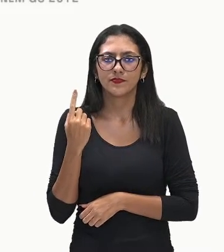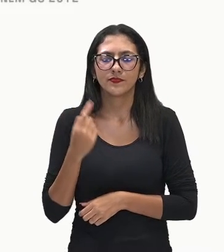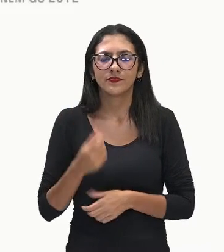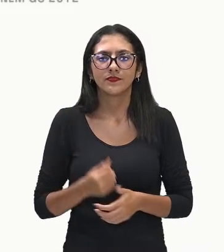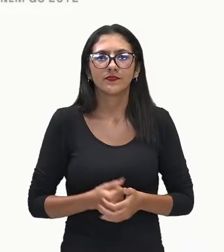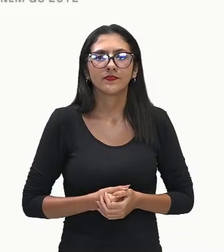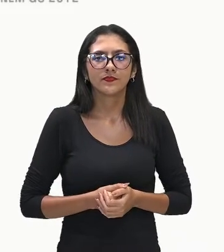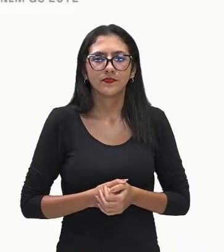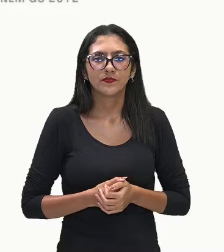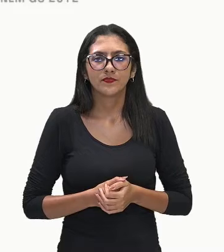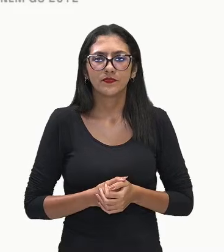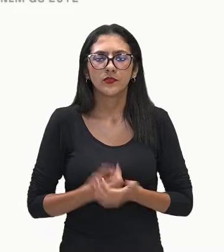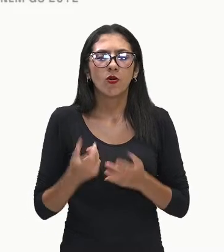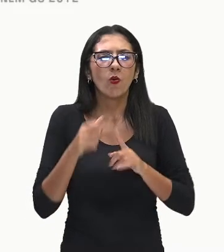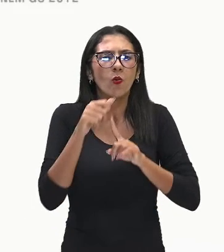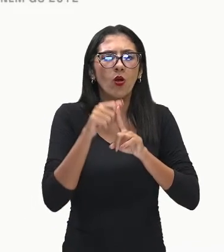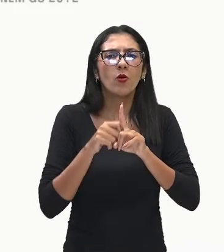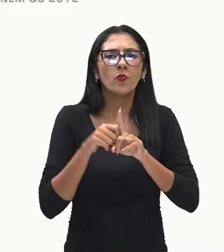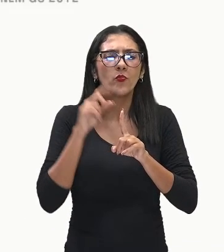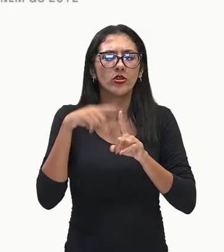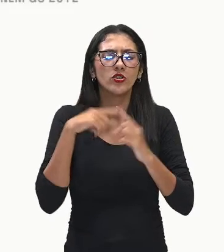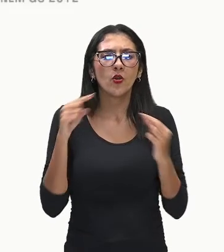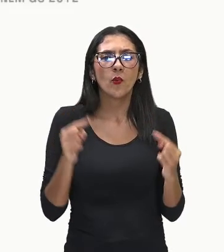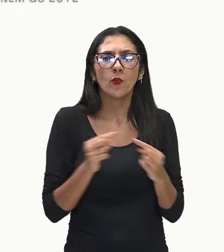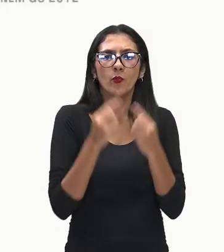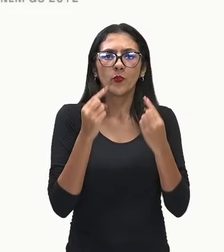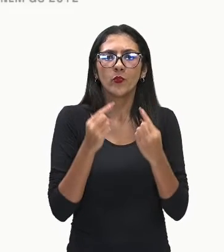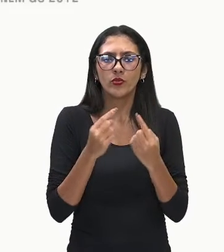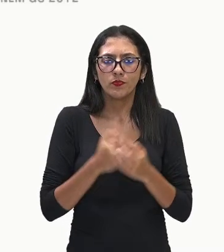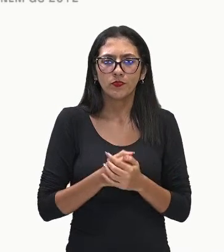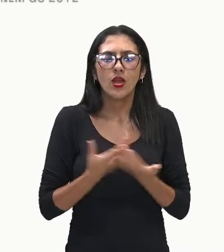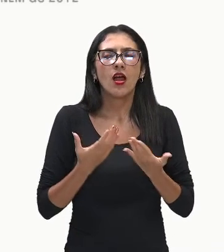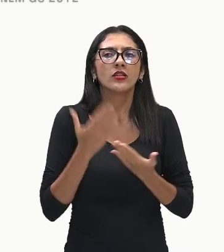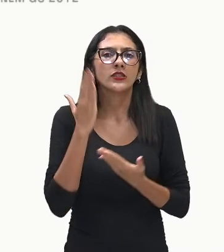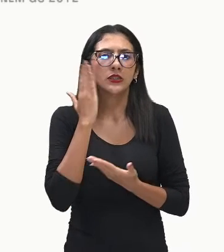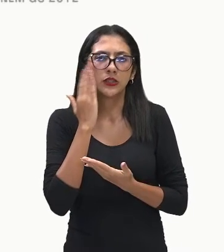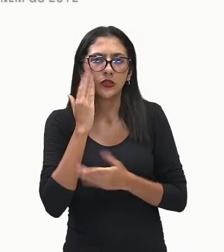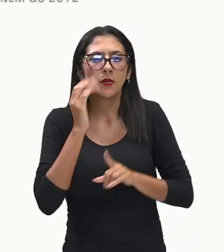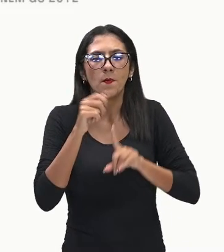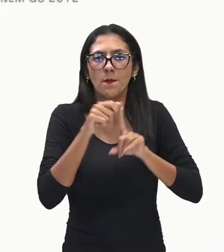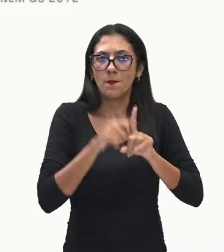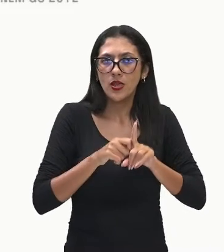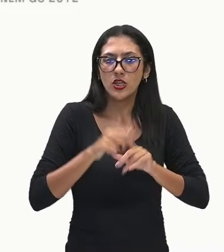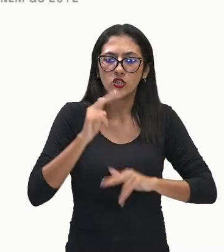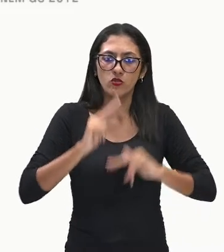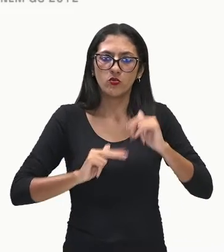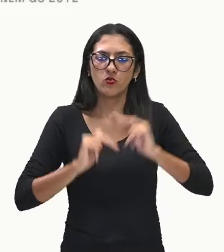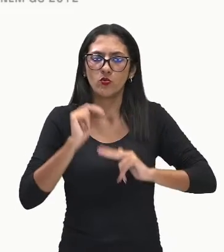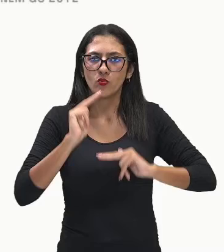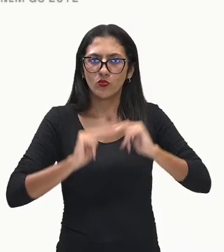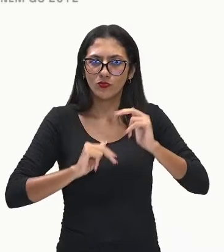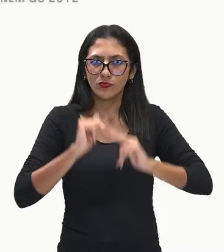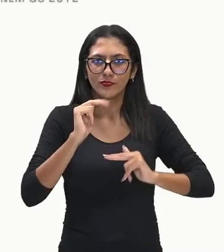Que corresponde ao mês de quem? De junho. Então, nós já sabemos que o maior é o de junho.